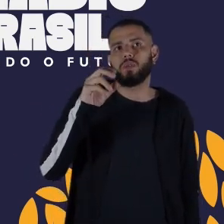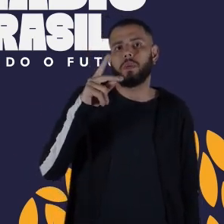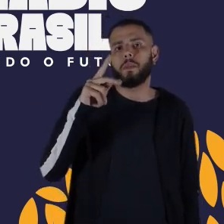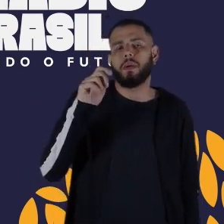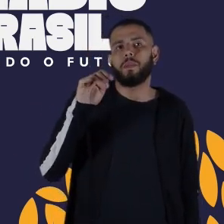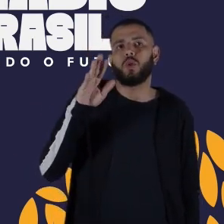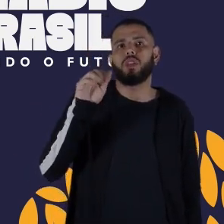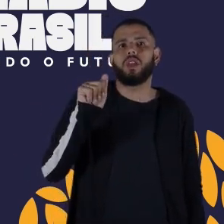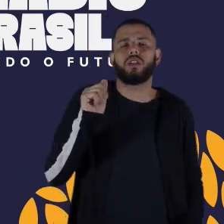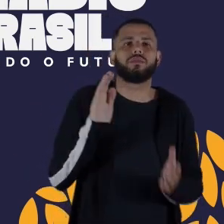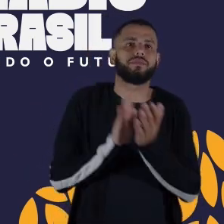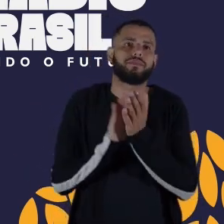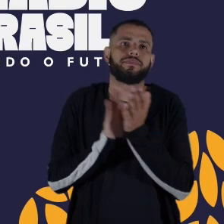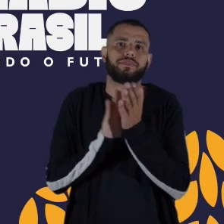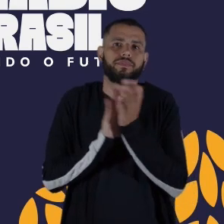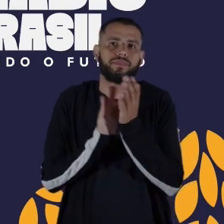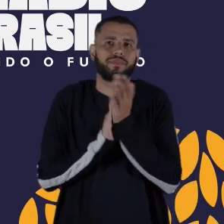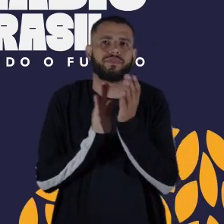ele.